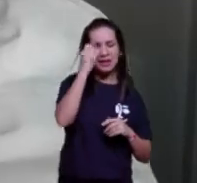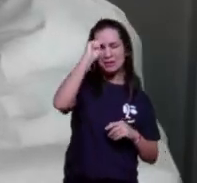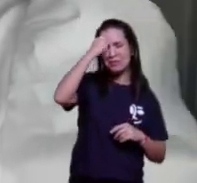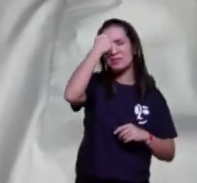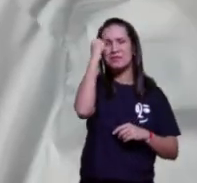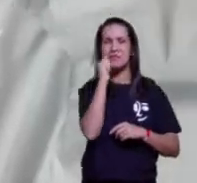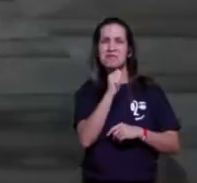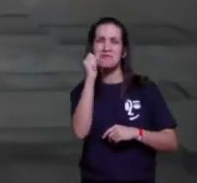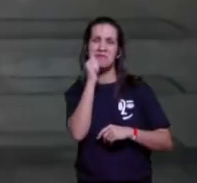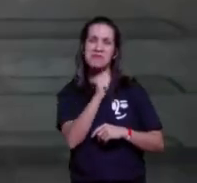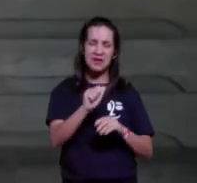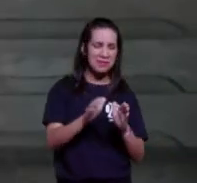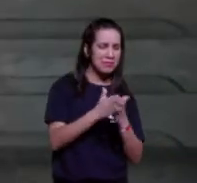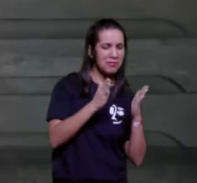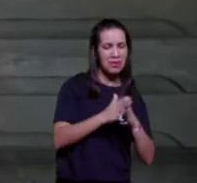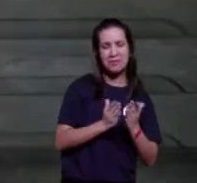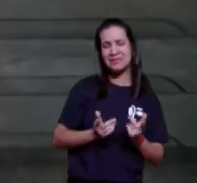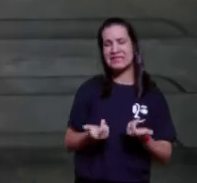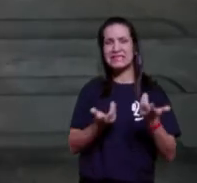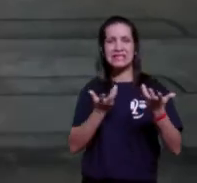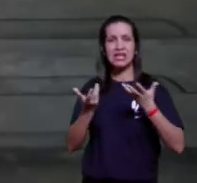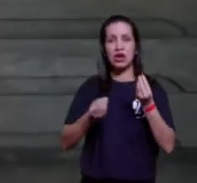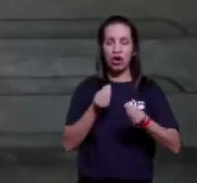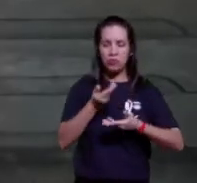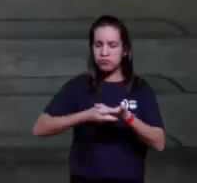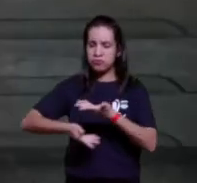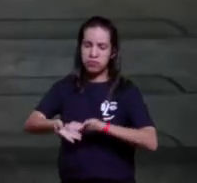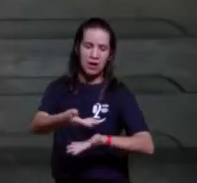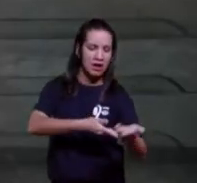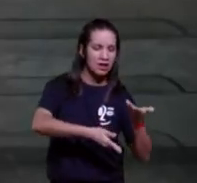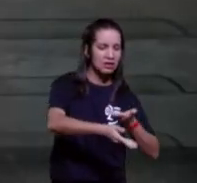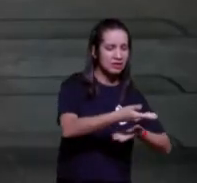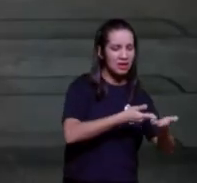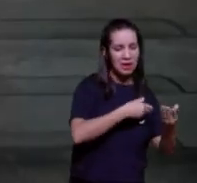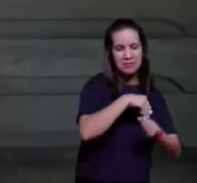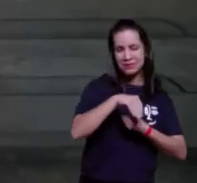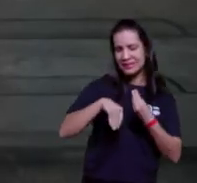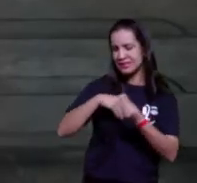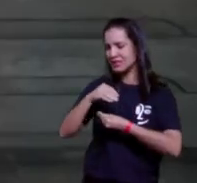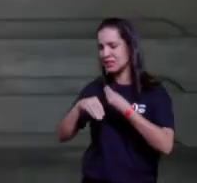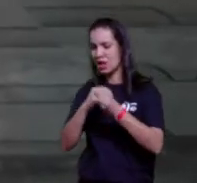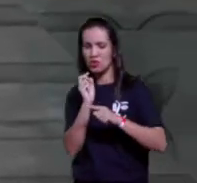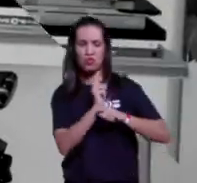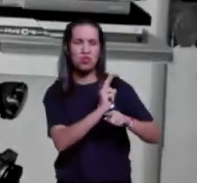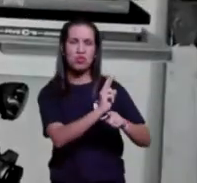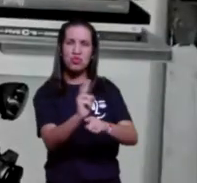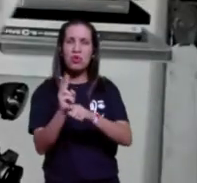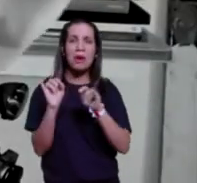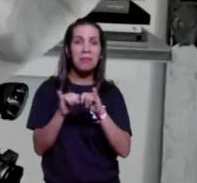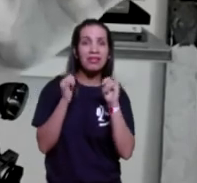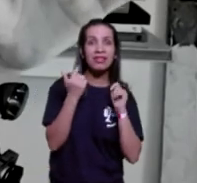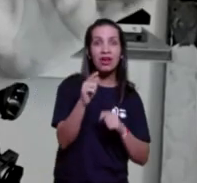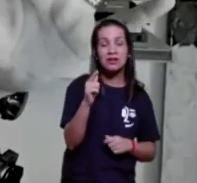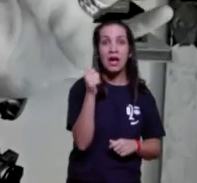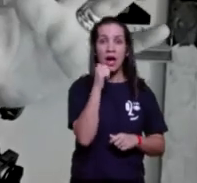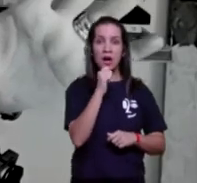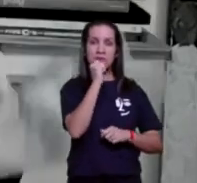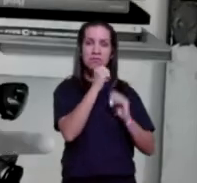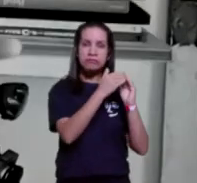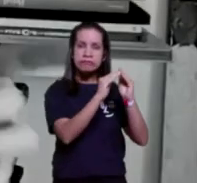mulher brasileira. Mãe da favela, partilha, mistura, alimenta, cria, não marca bobeira. Mãe da favela, de